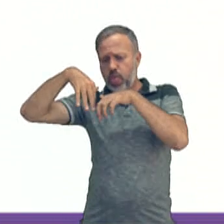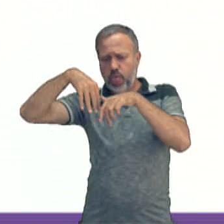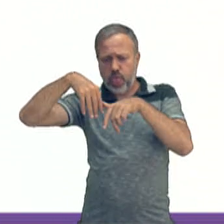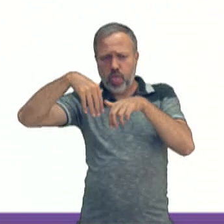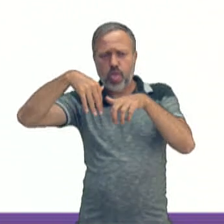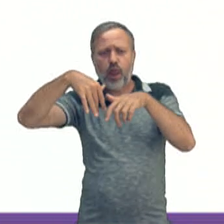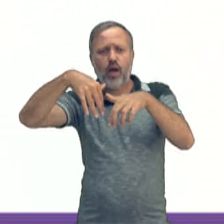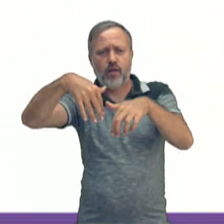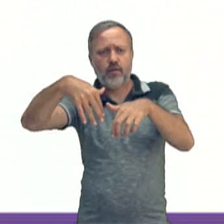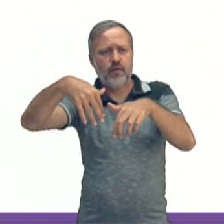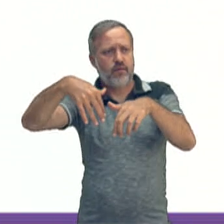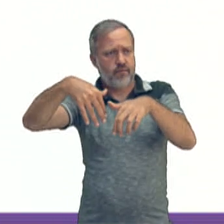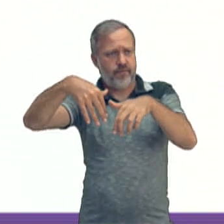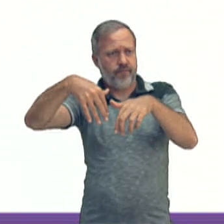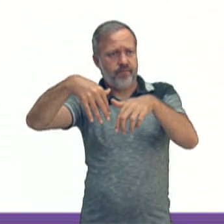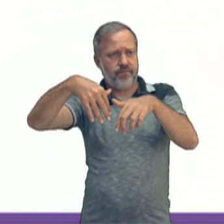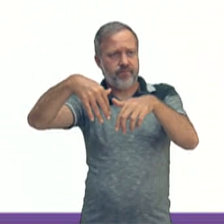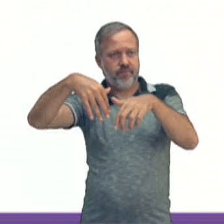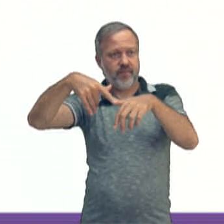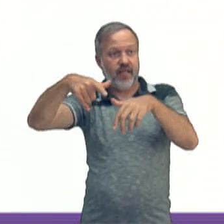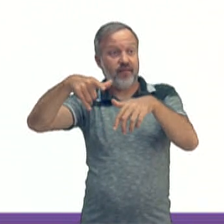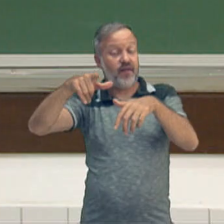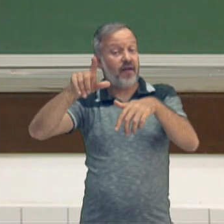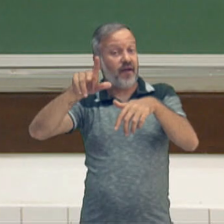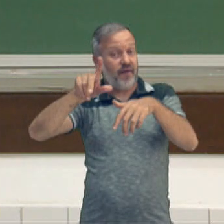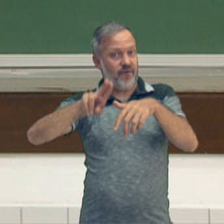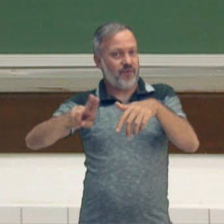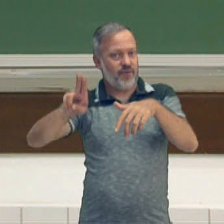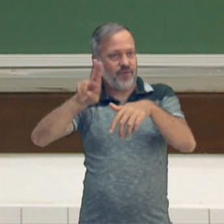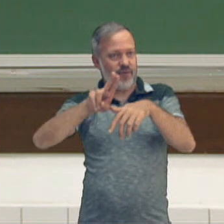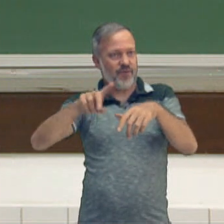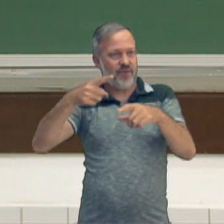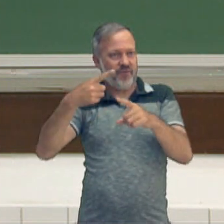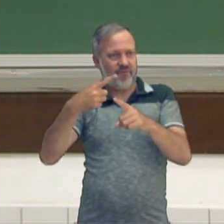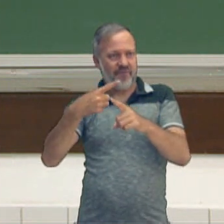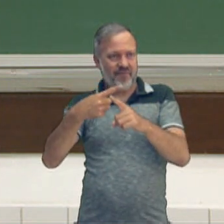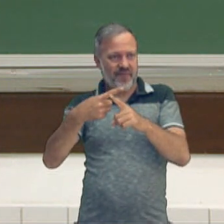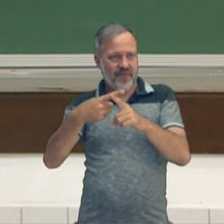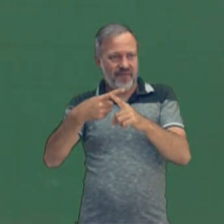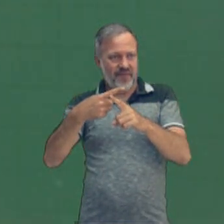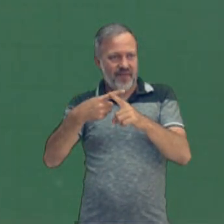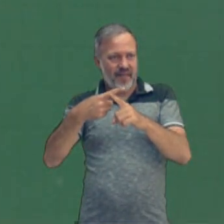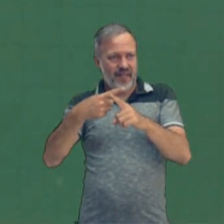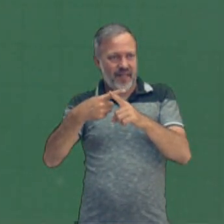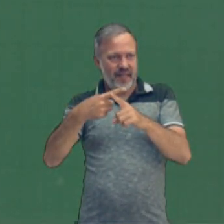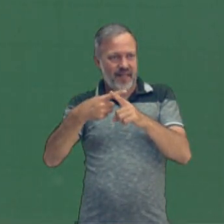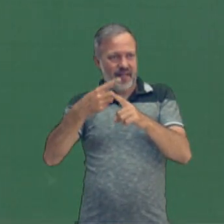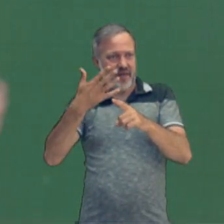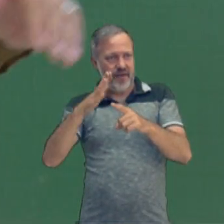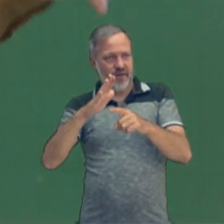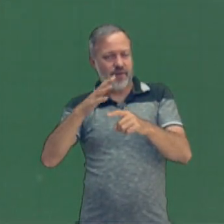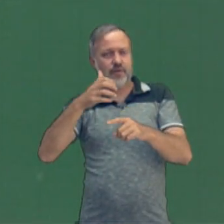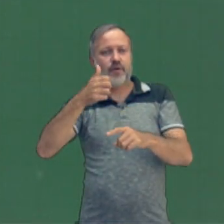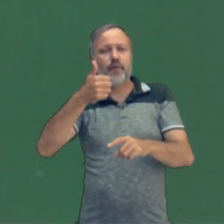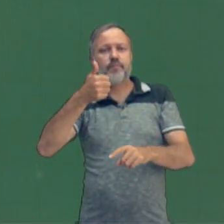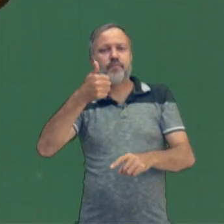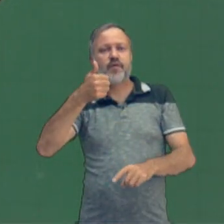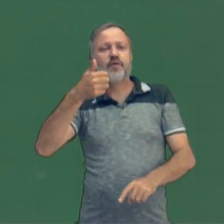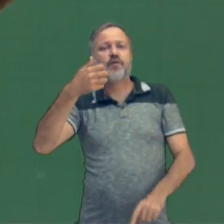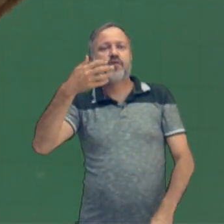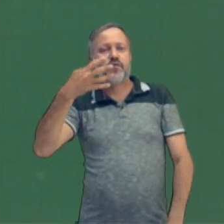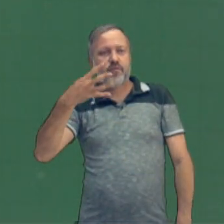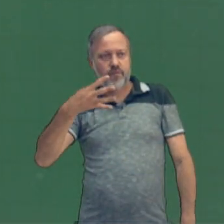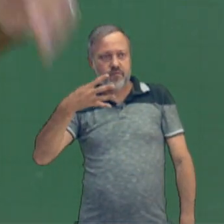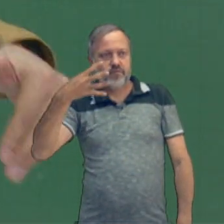calendário lunisolar, ou seja, ele é tanto lunar como solar. Usado pelo povo